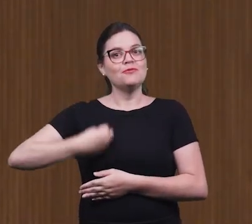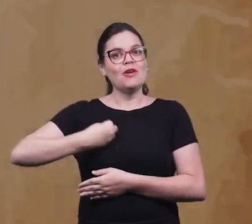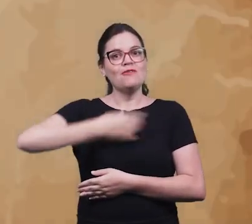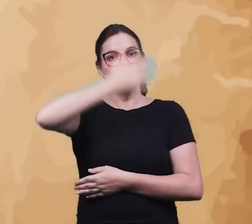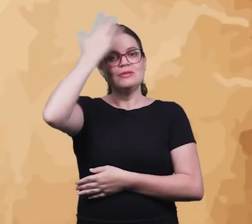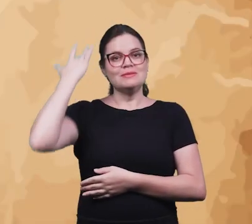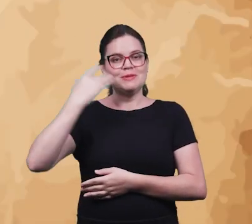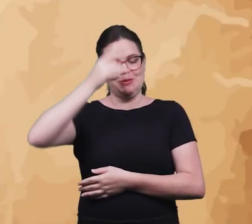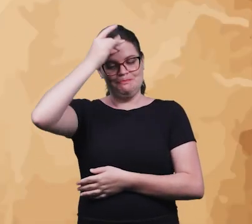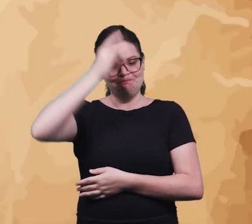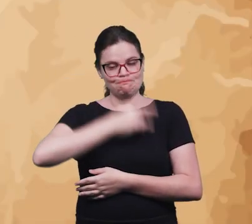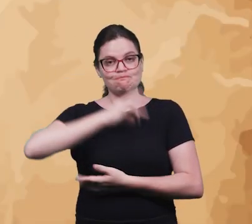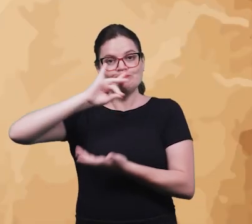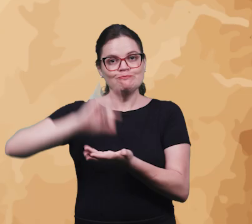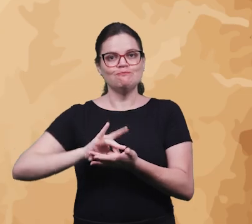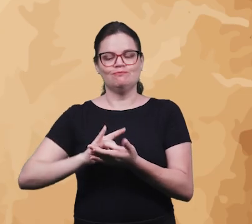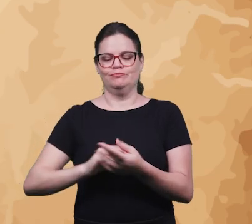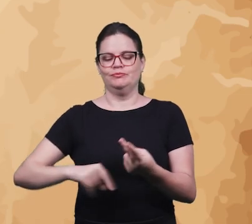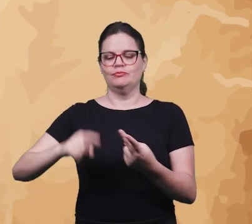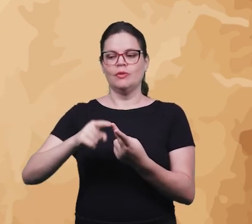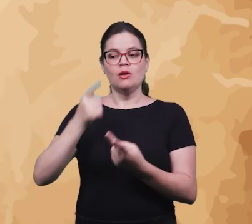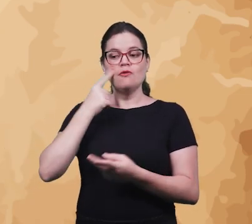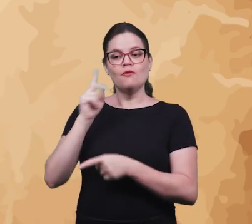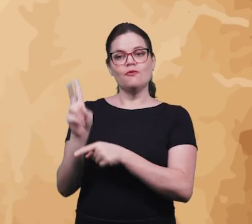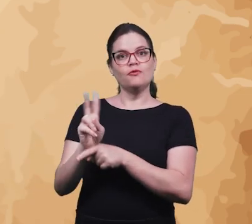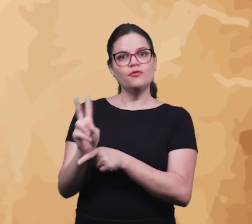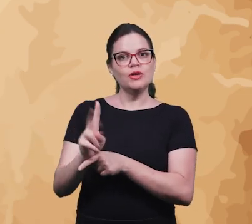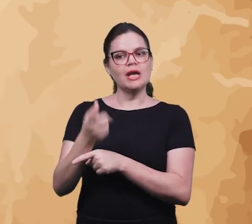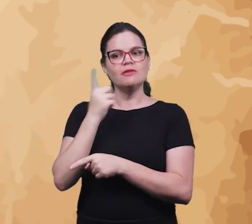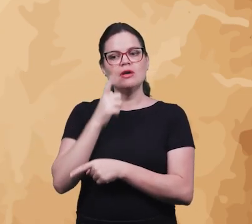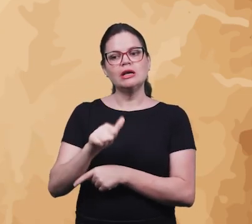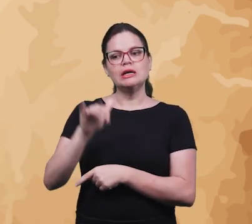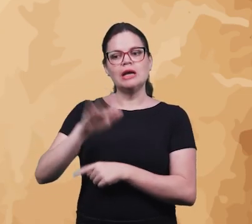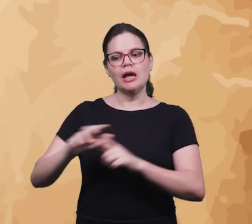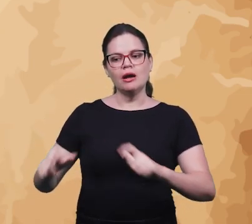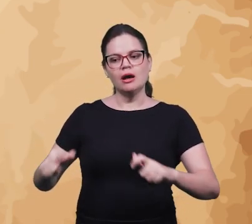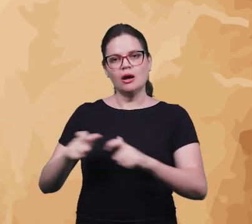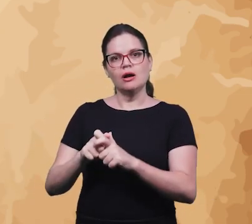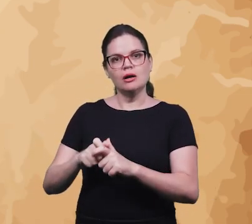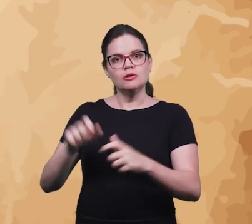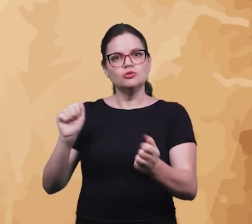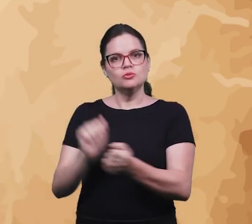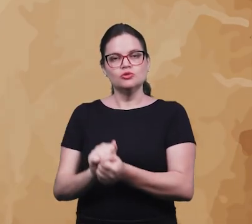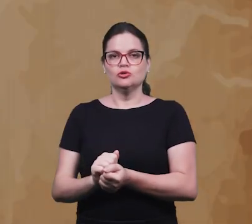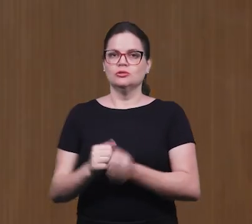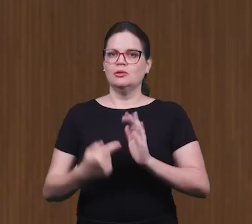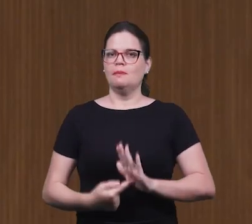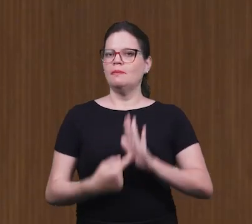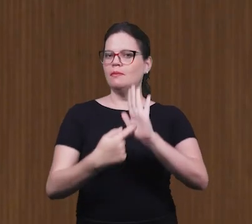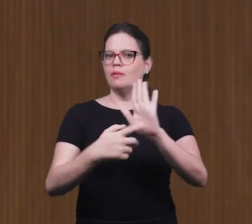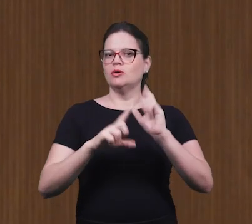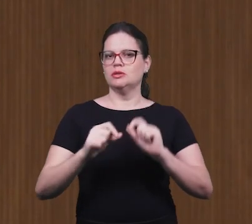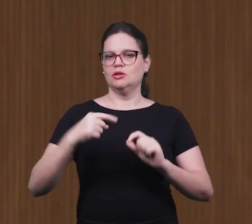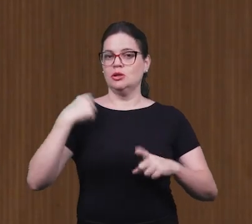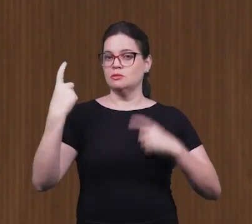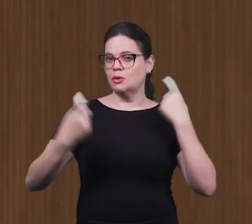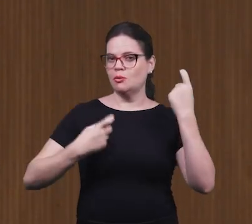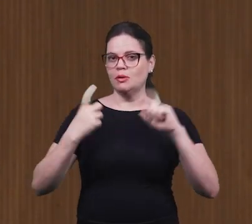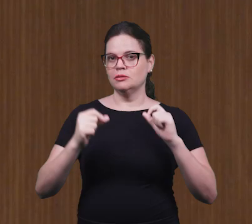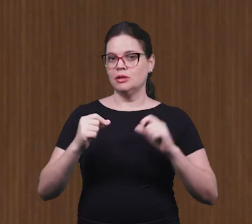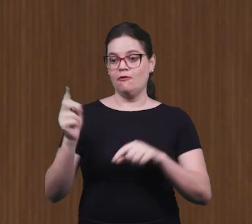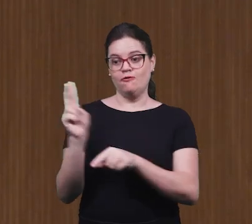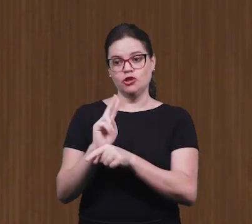coisa, ser vigilante e confirma os restantes que estavam para morrer. Verso 2, isso mostra o lado profético da nossa preocupação hoje.